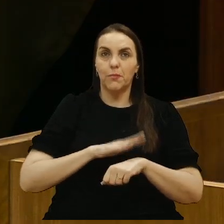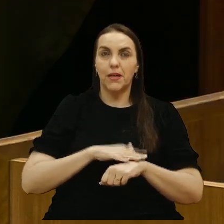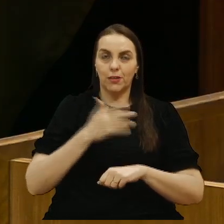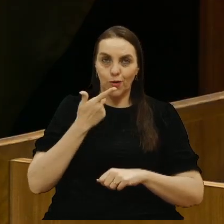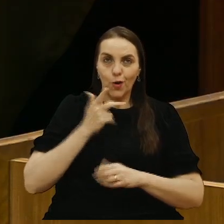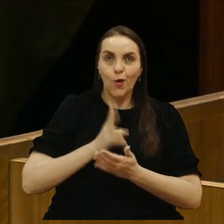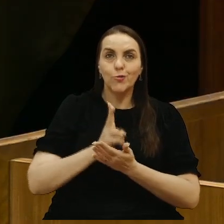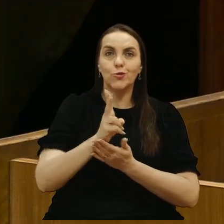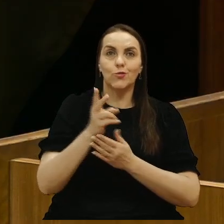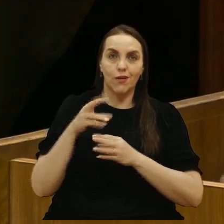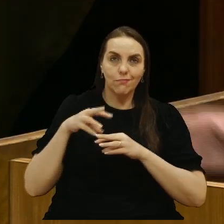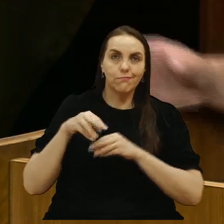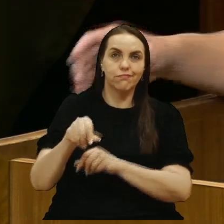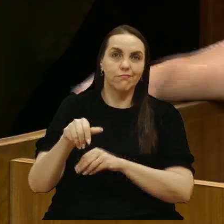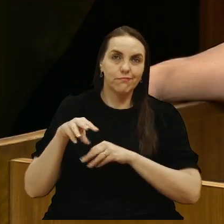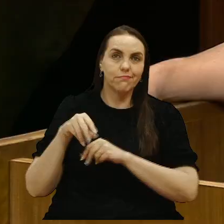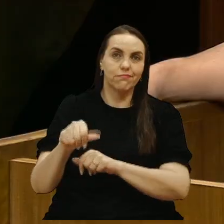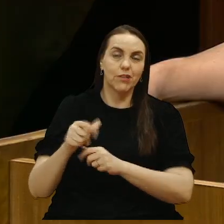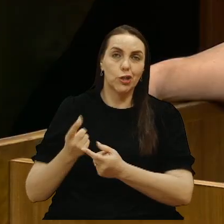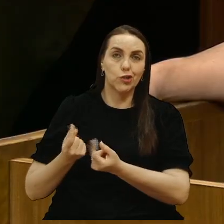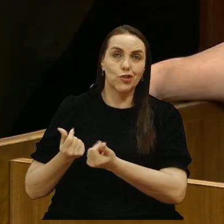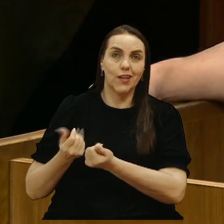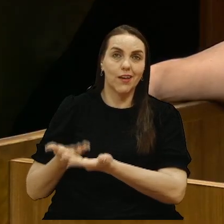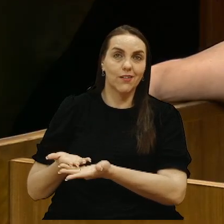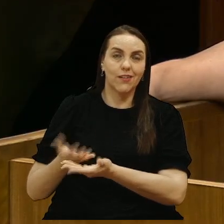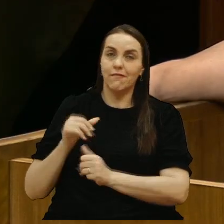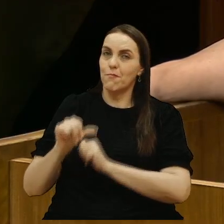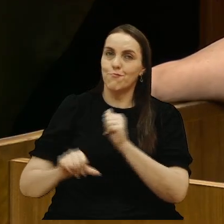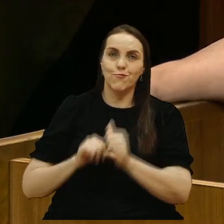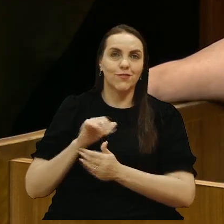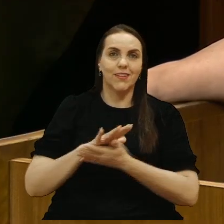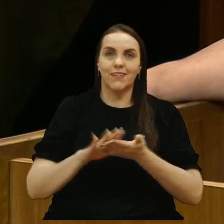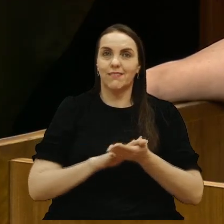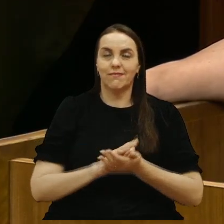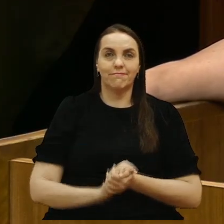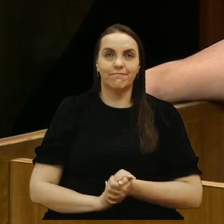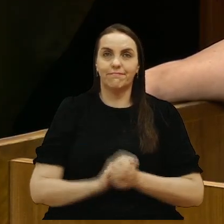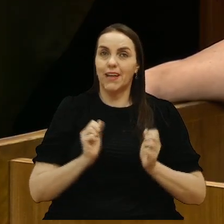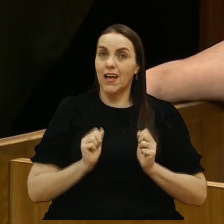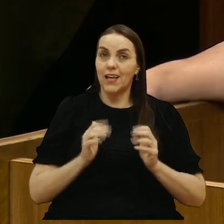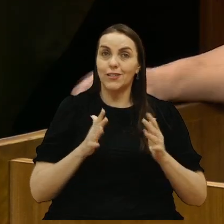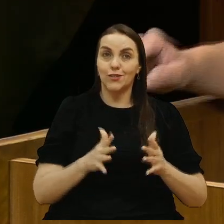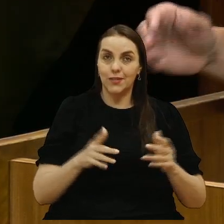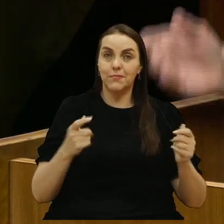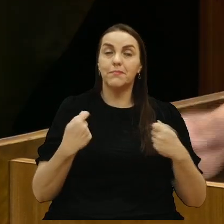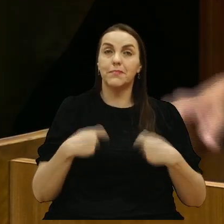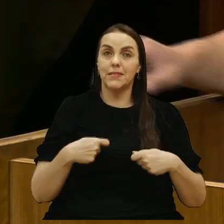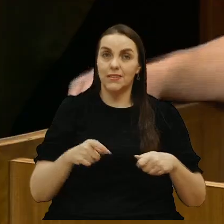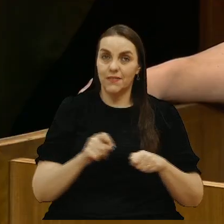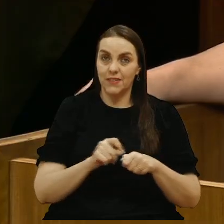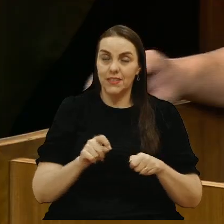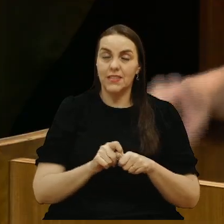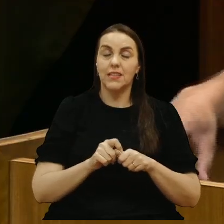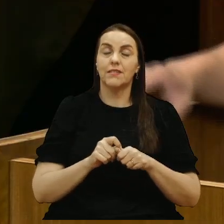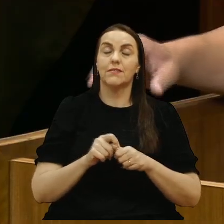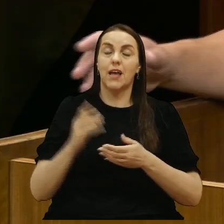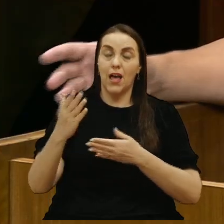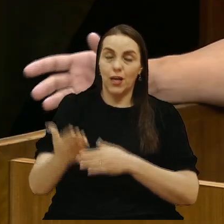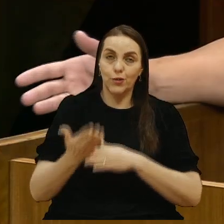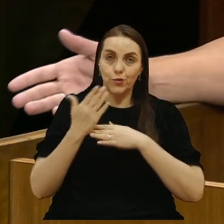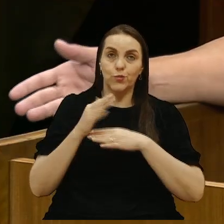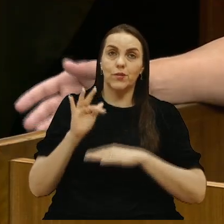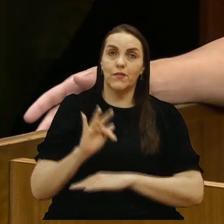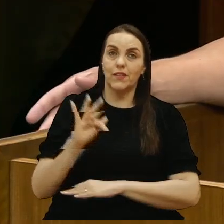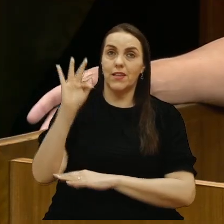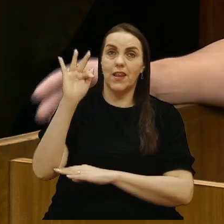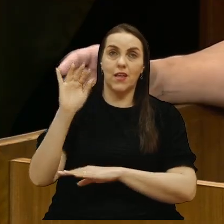enterrando dinheiro lá, nada vai mudar. E isso vai ter que ser ações que vão ter que ser feitas. É buscar ajuda federal, estadual,